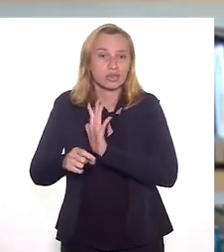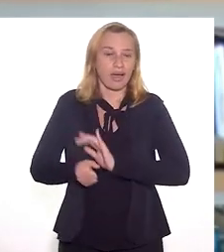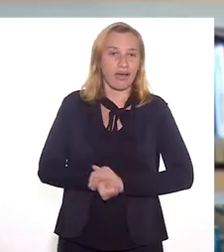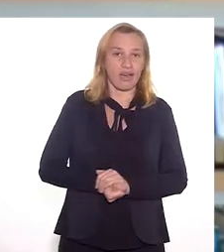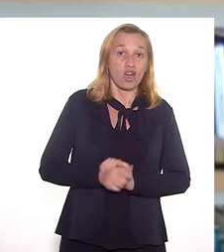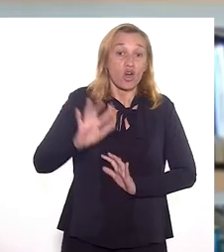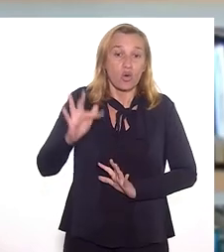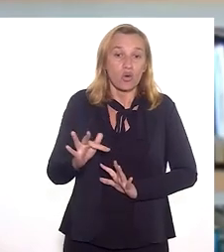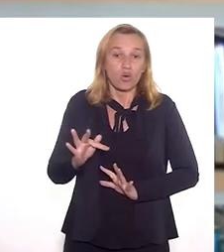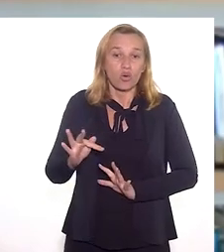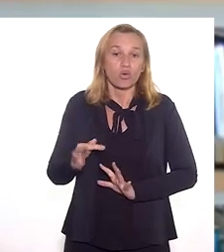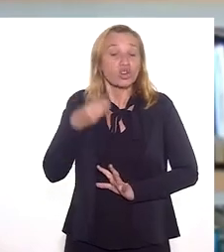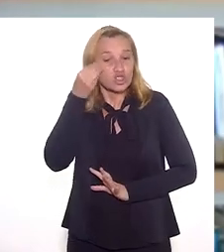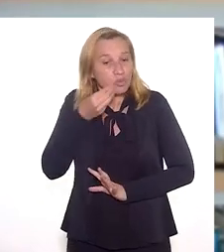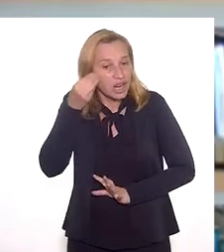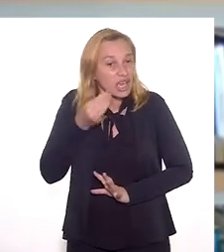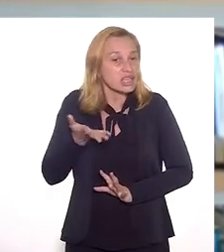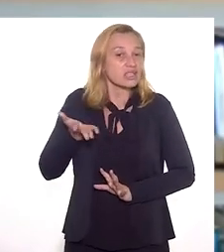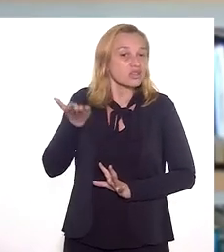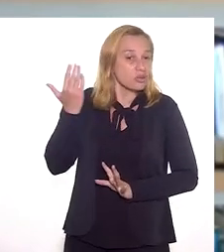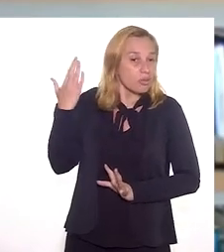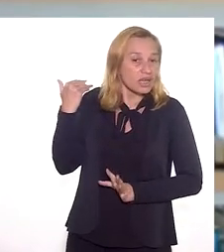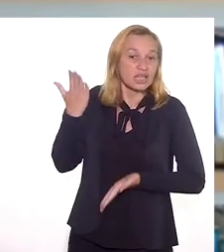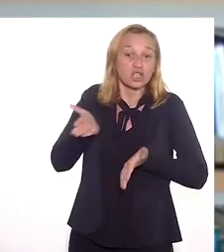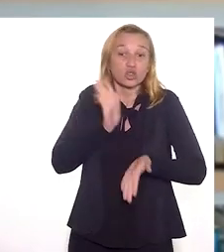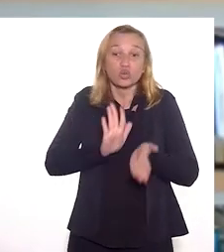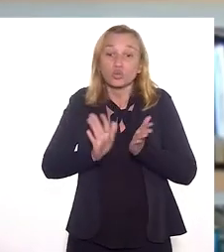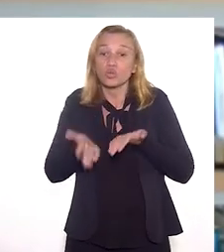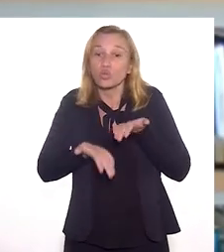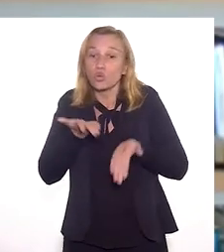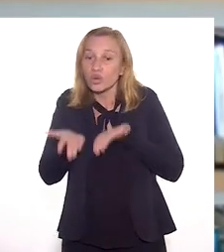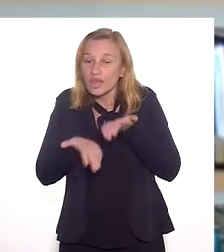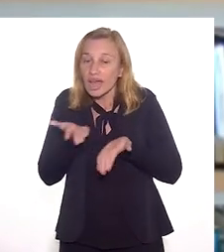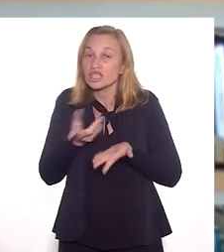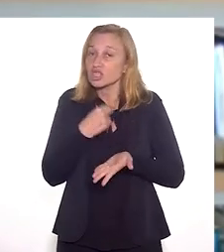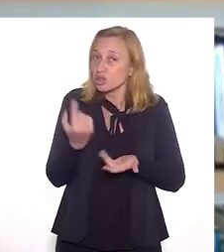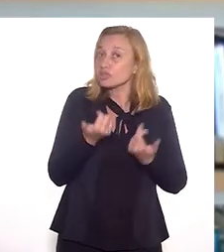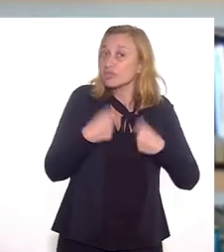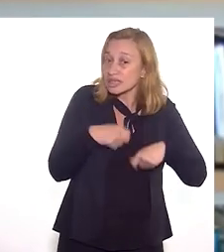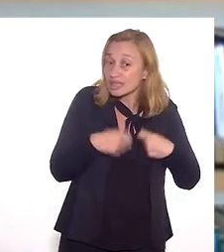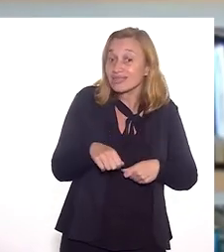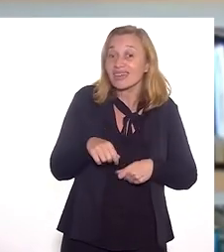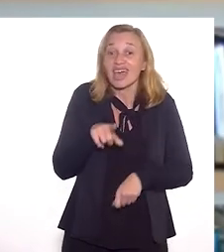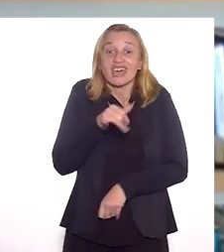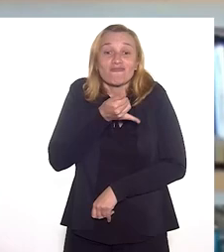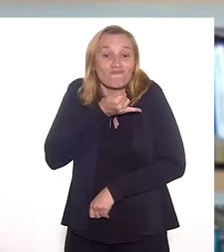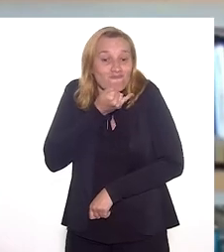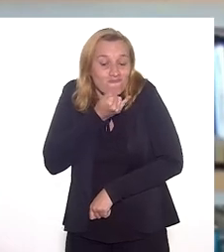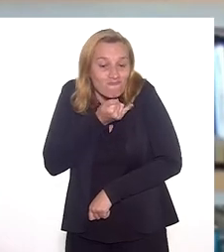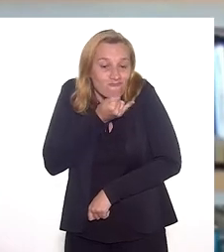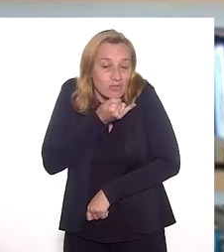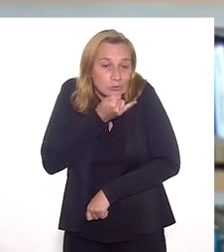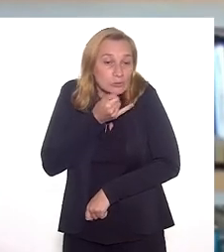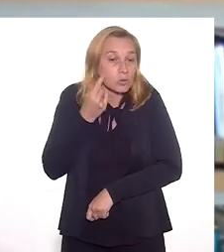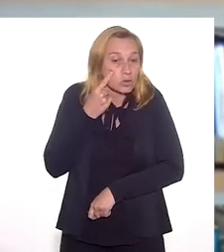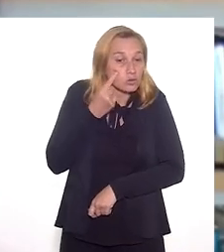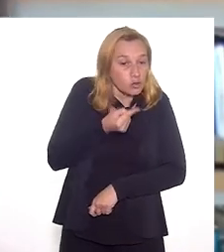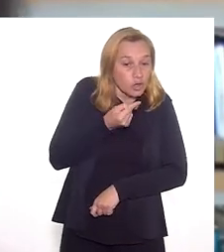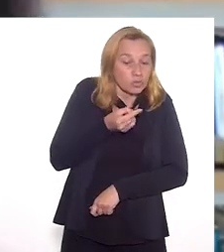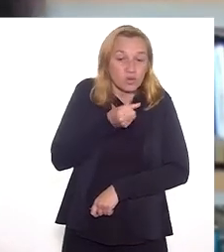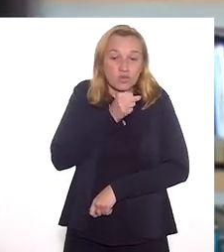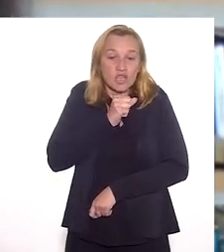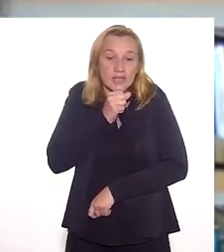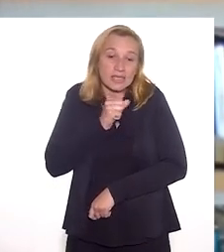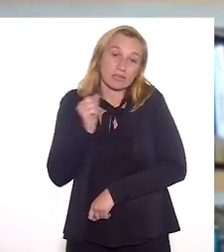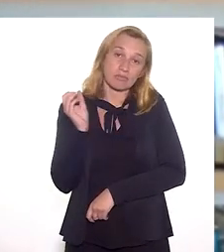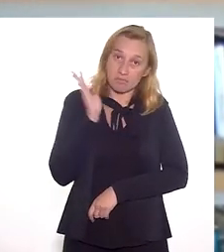tessitura dessa rede valorativa e de cuidado que nós tanto precisamos. É uma pena que a gente lide com o envelhecimento tão